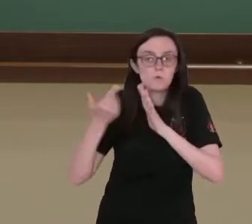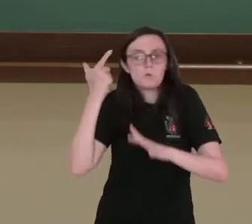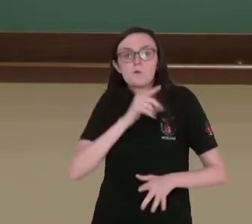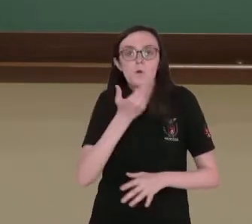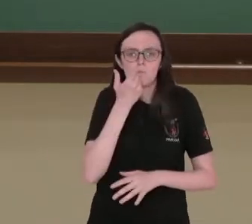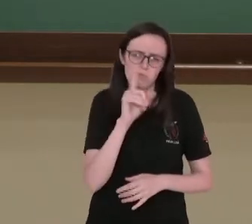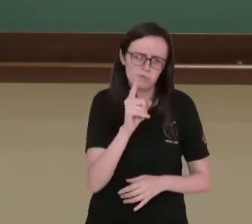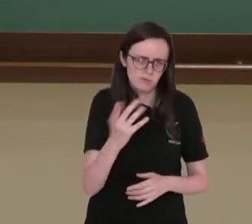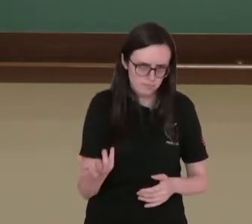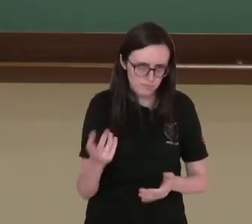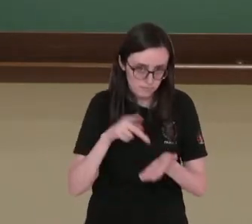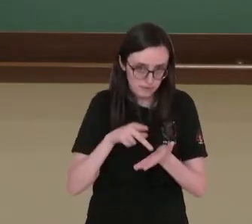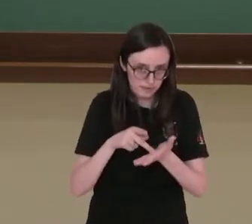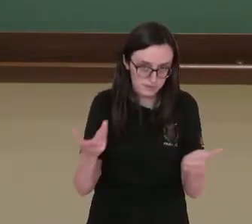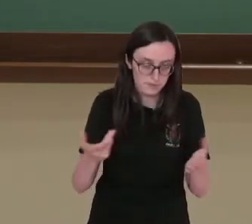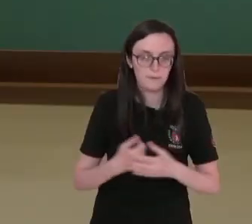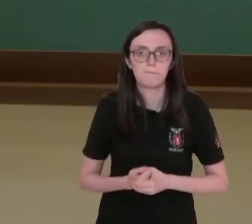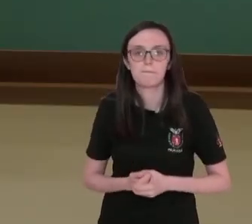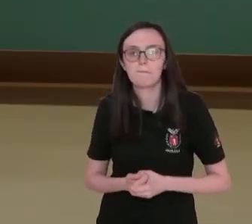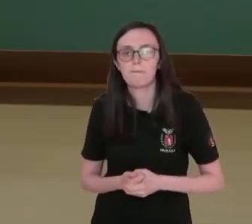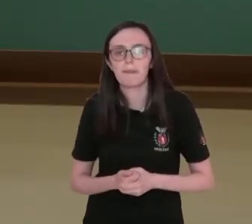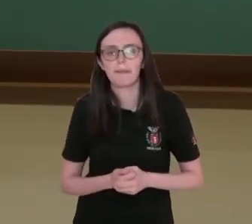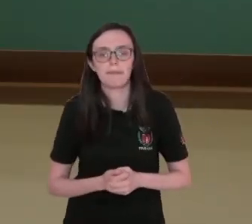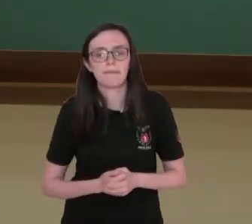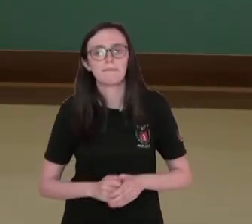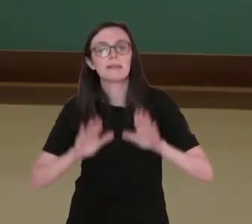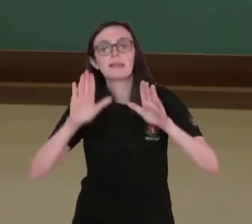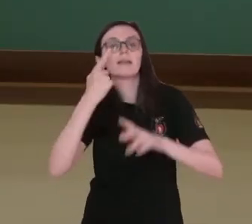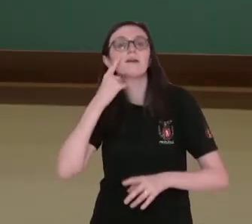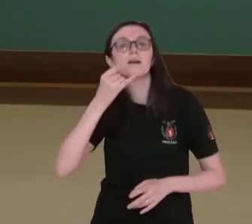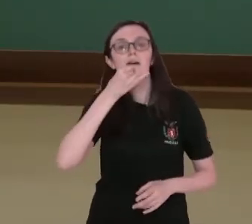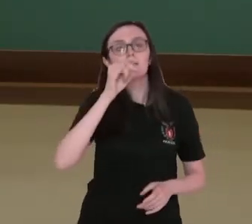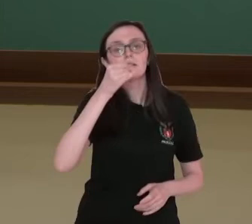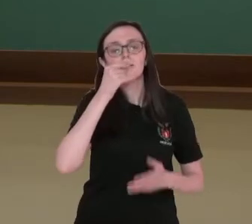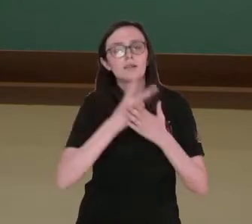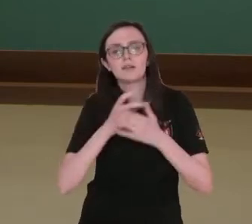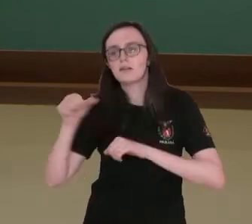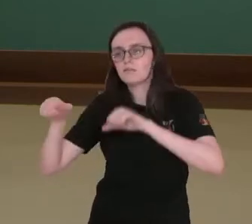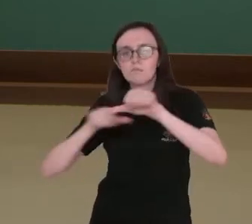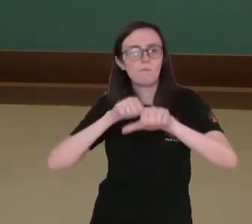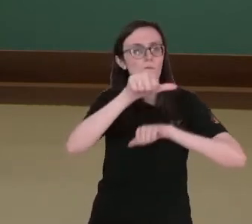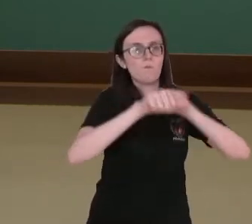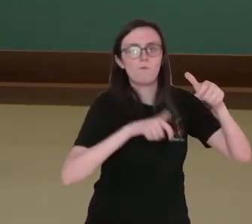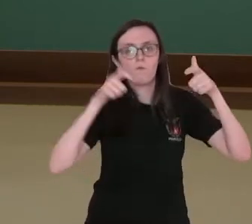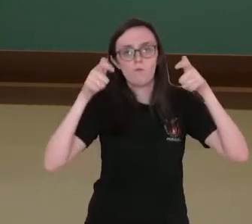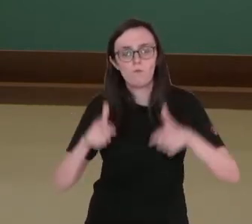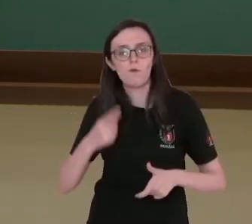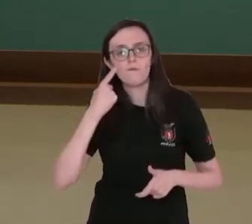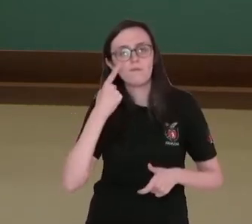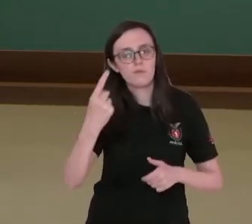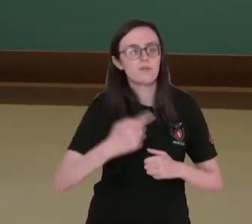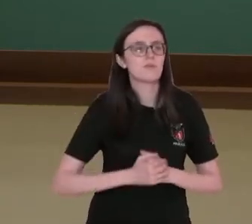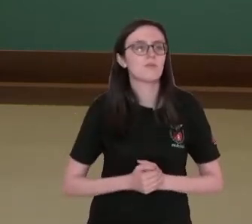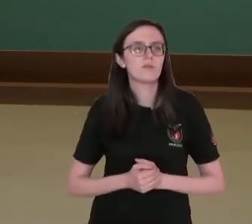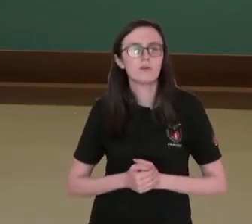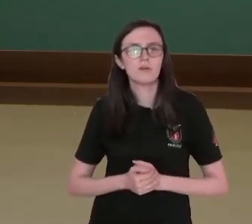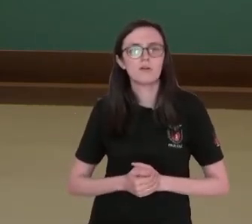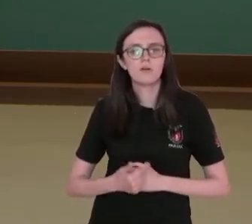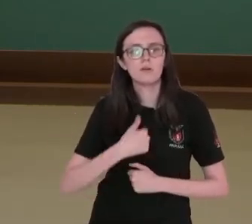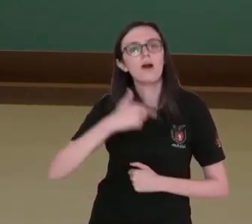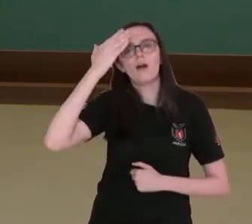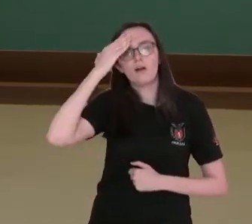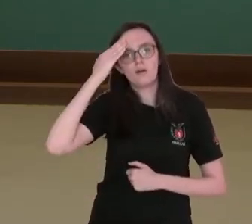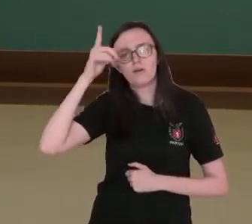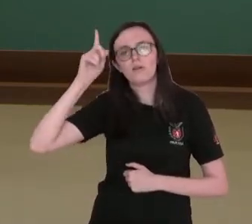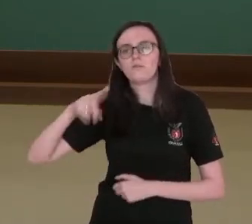você sobreviva. Não é verdade? Então olha só, a energia ela sempre vai ficar mudando de lugar. Pessoal, eu sei que é uma